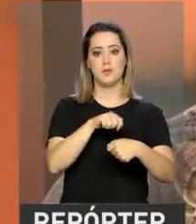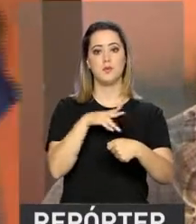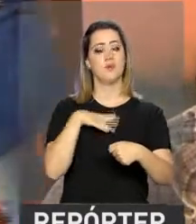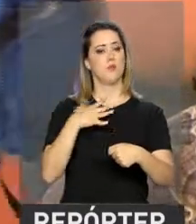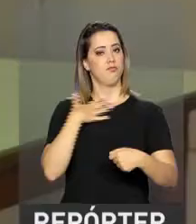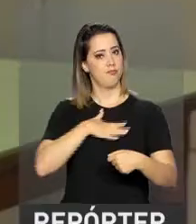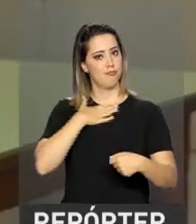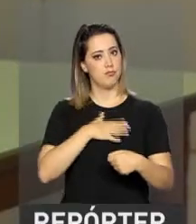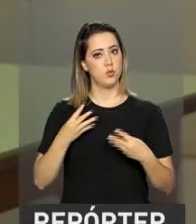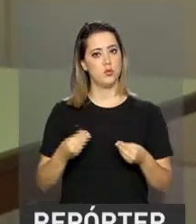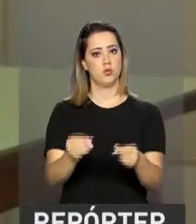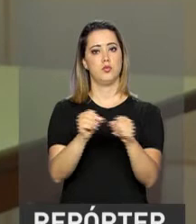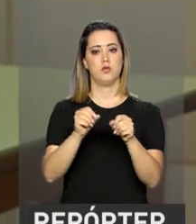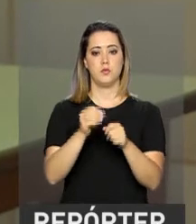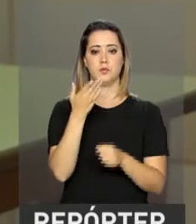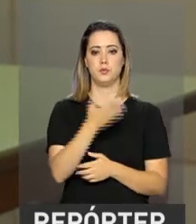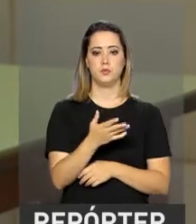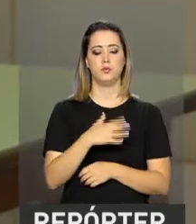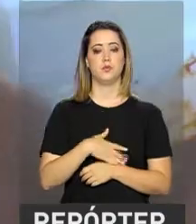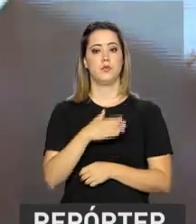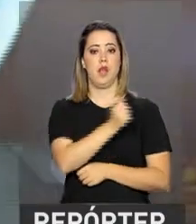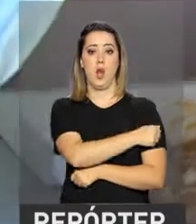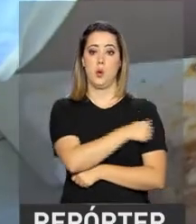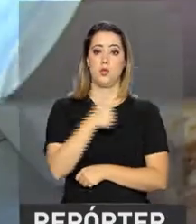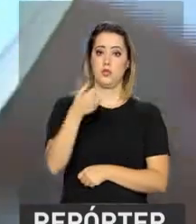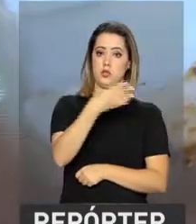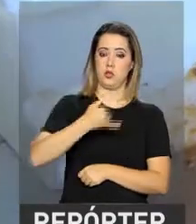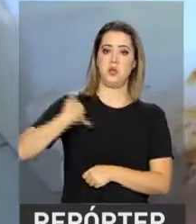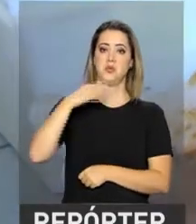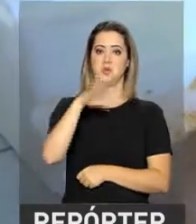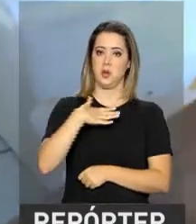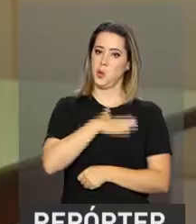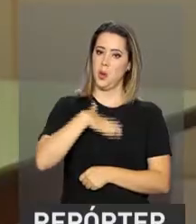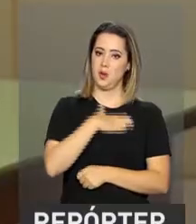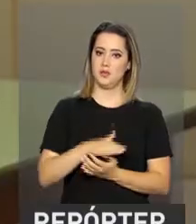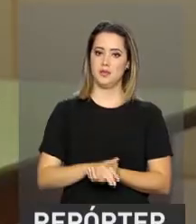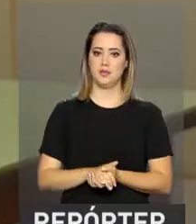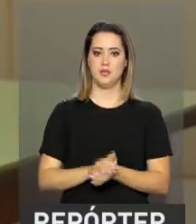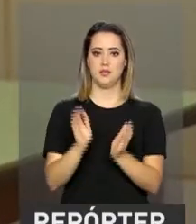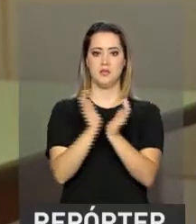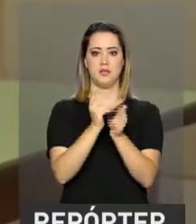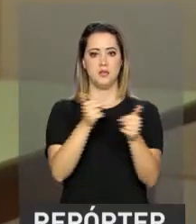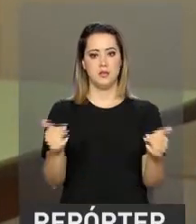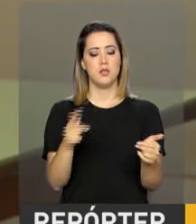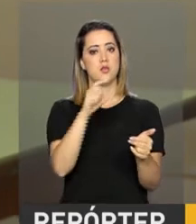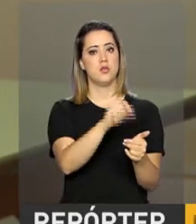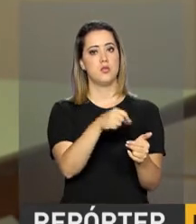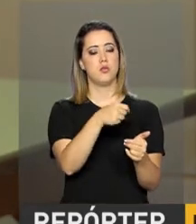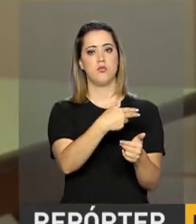fazer essa estudante de 14 anos aprova o cardápio da escola legume verdura